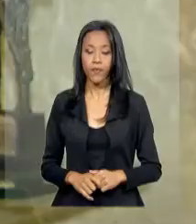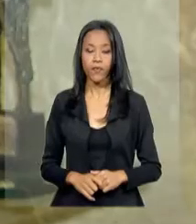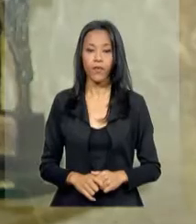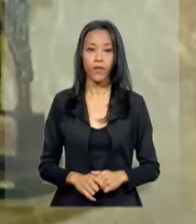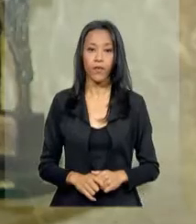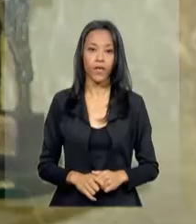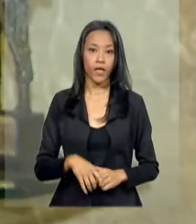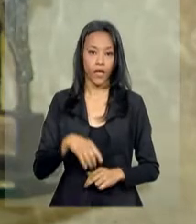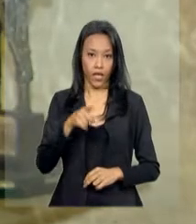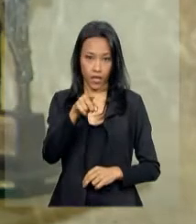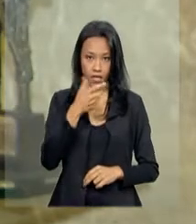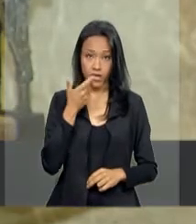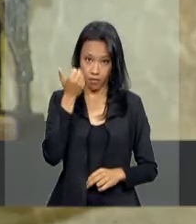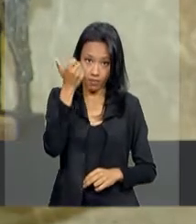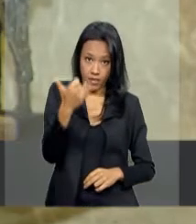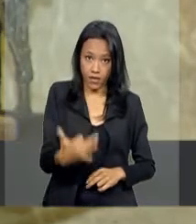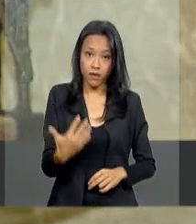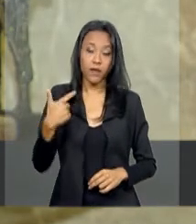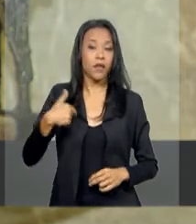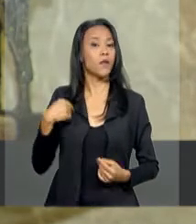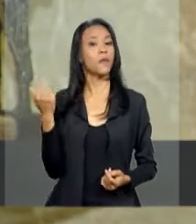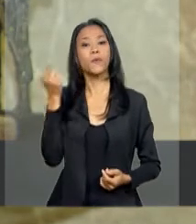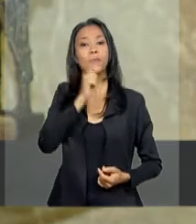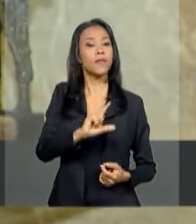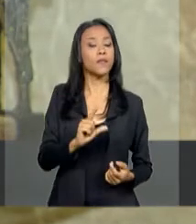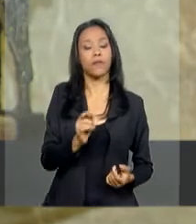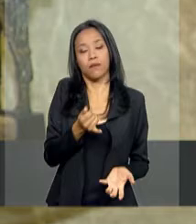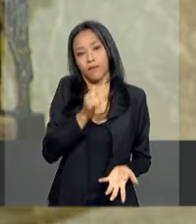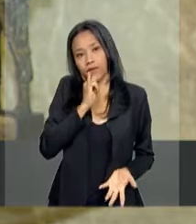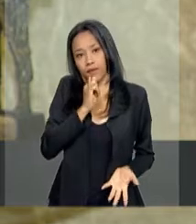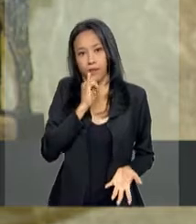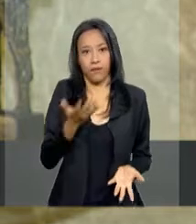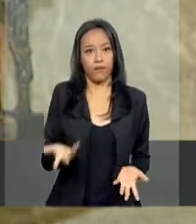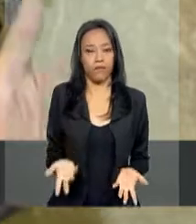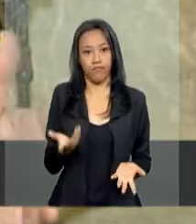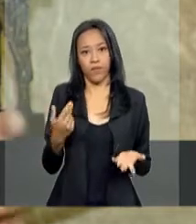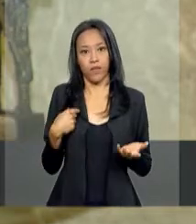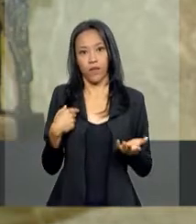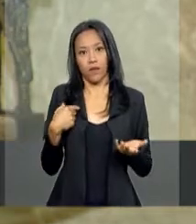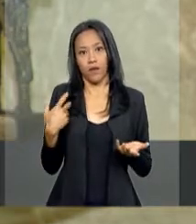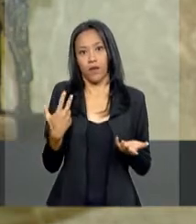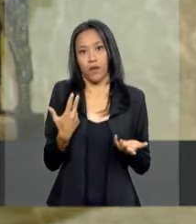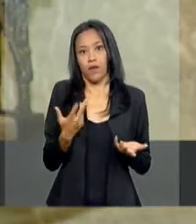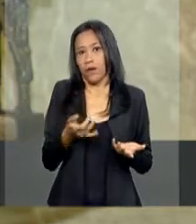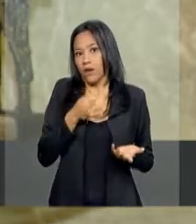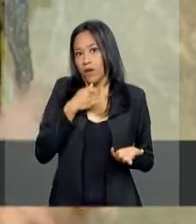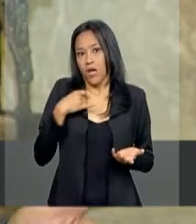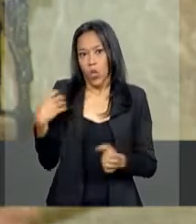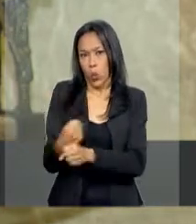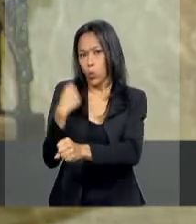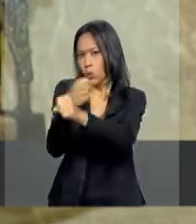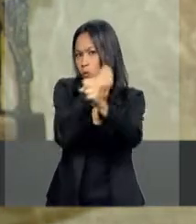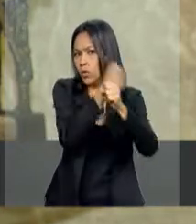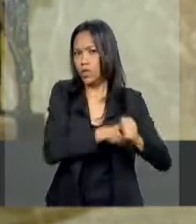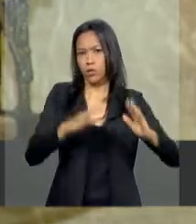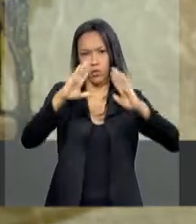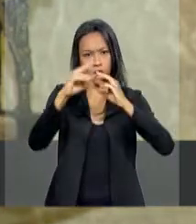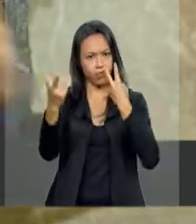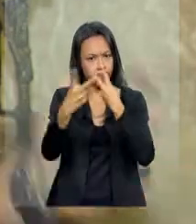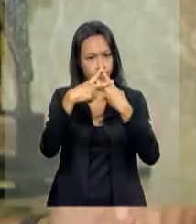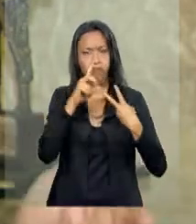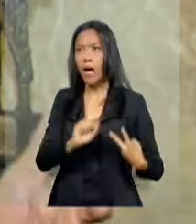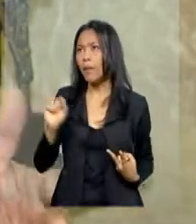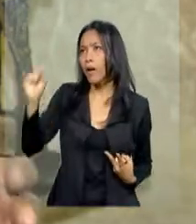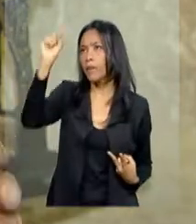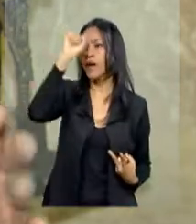Eu não consigo, por exemplo, terminar grandes obras, obras de penitenciárias, obras de